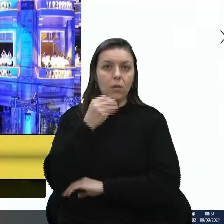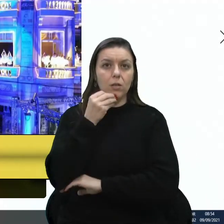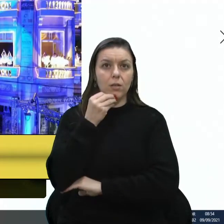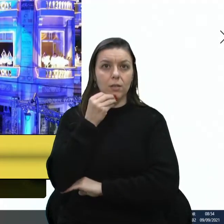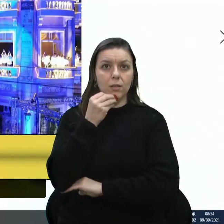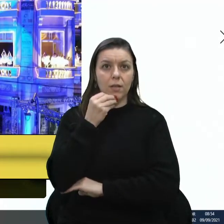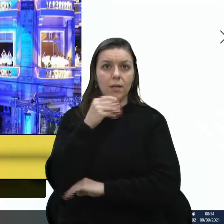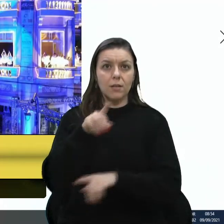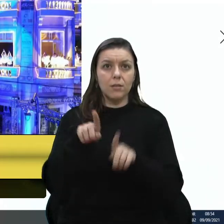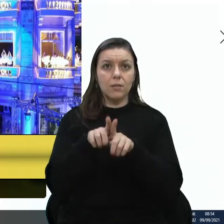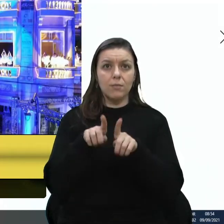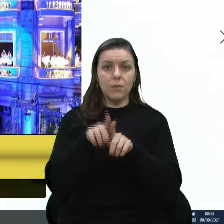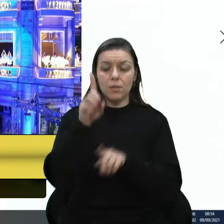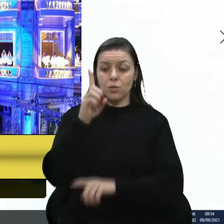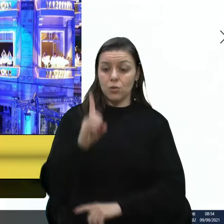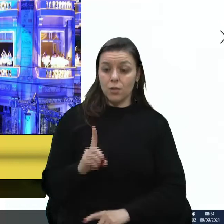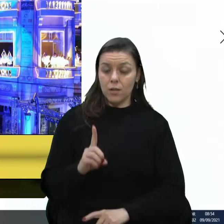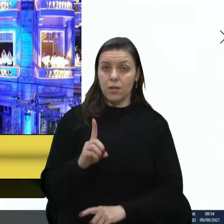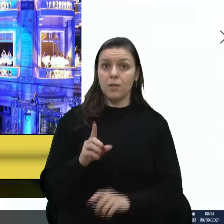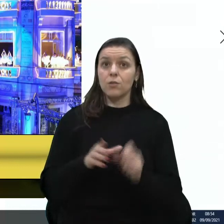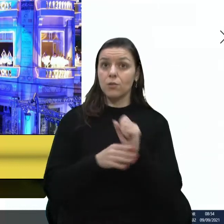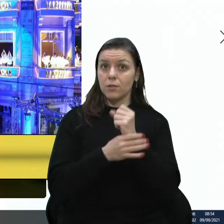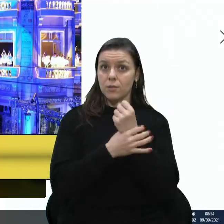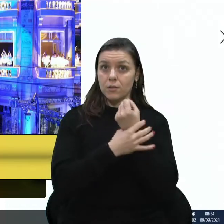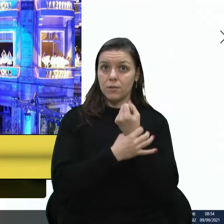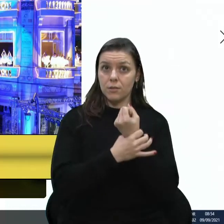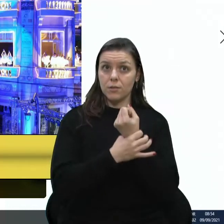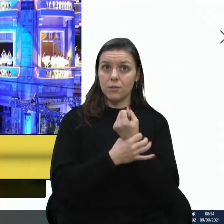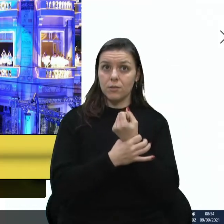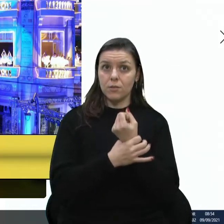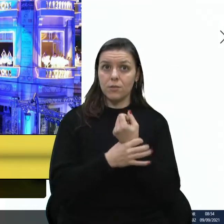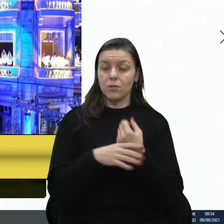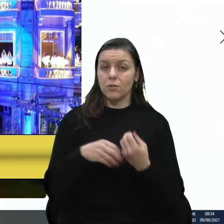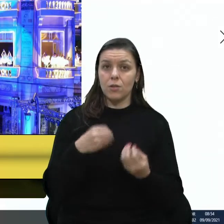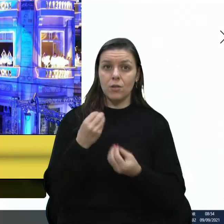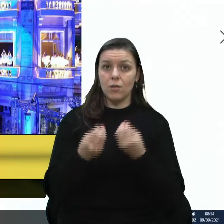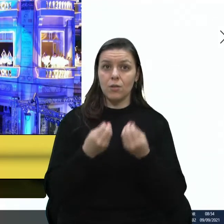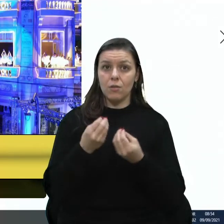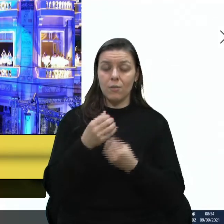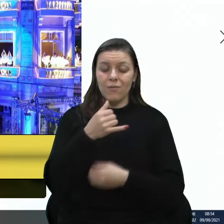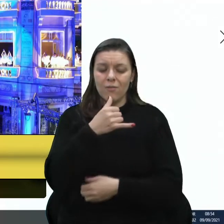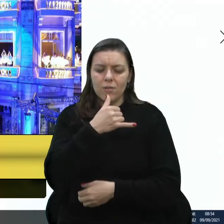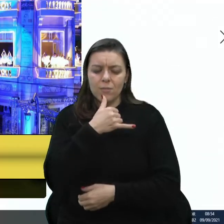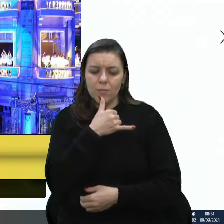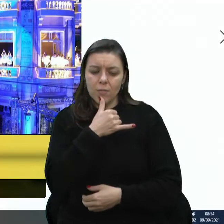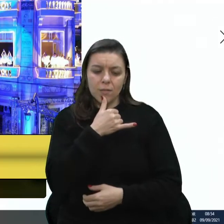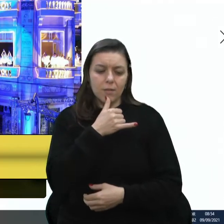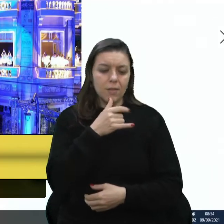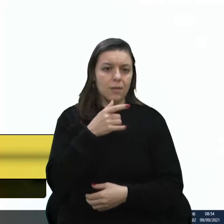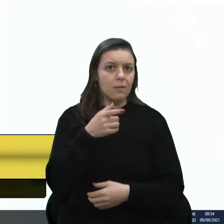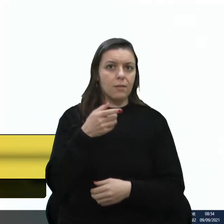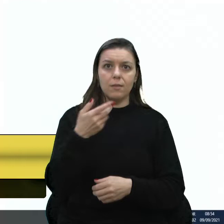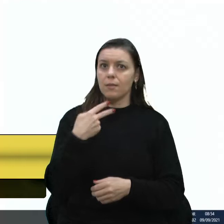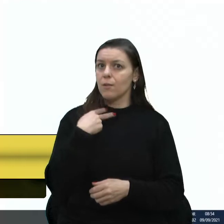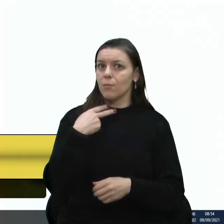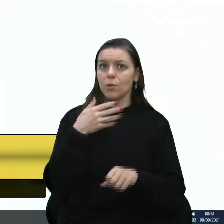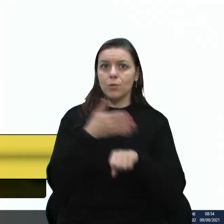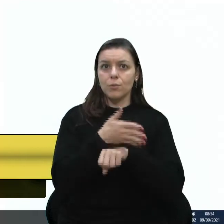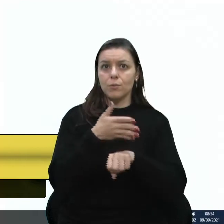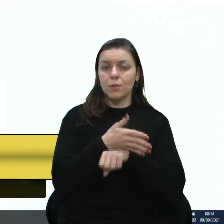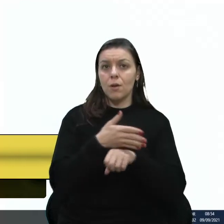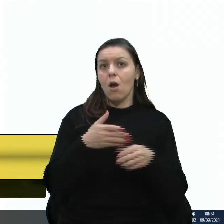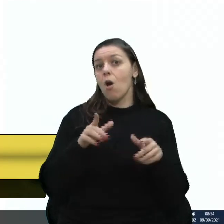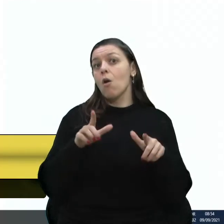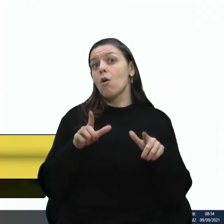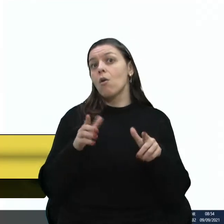e esse direito garantimos, conseguimos chegar. E aonde, infelizmente, quem não pôde estar lá se encontra